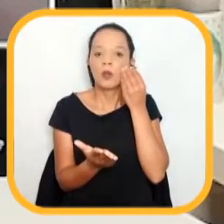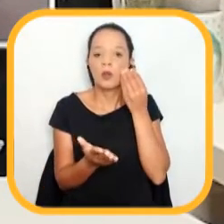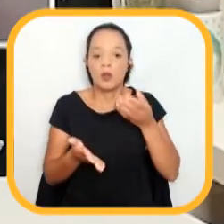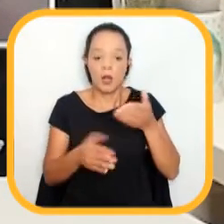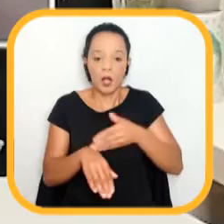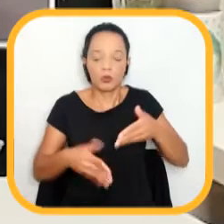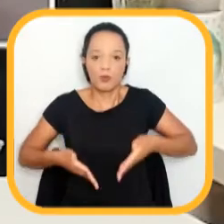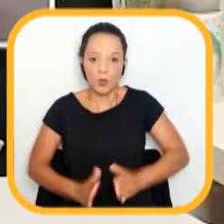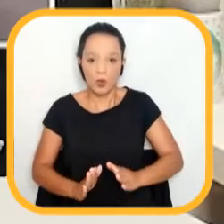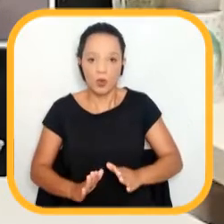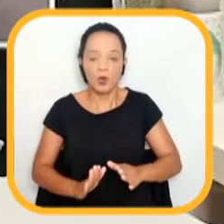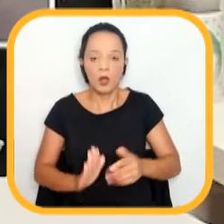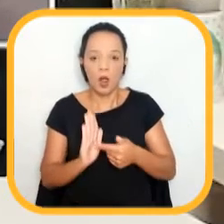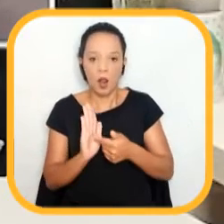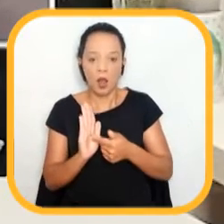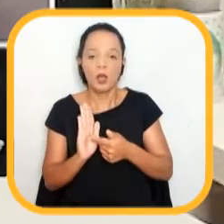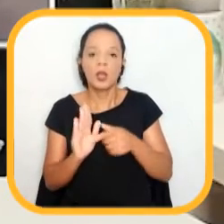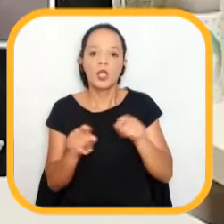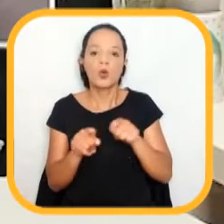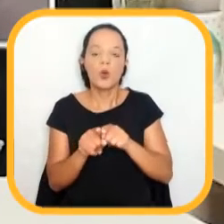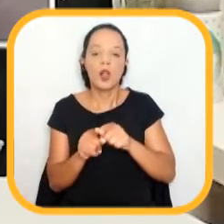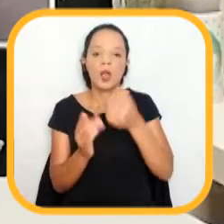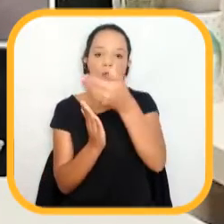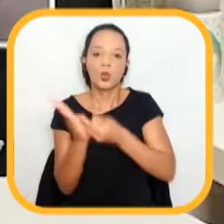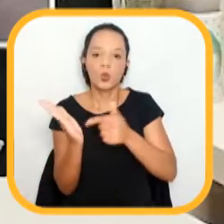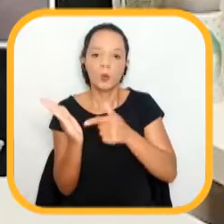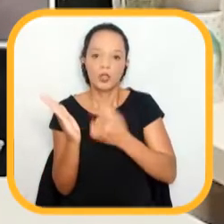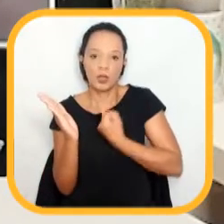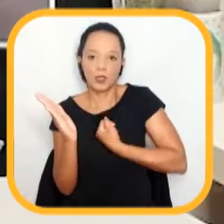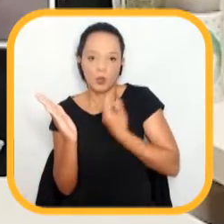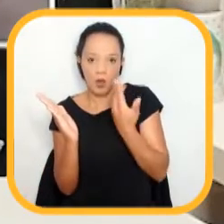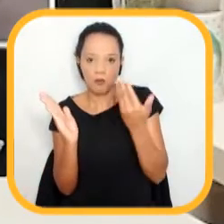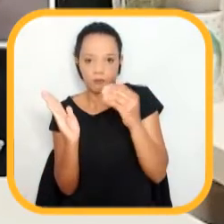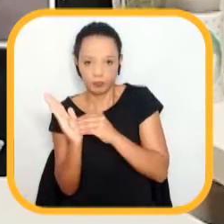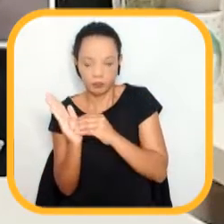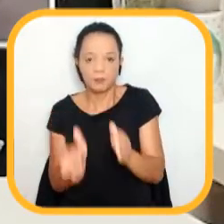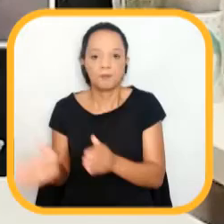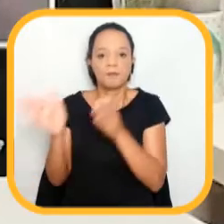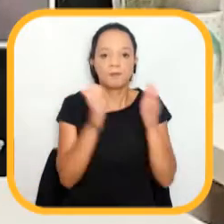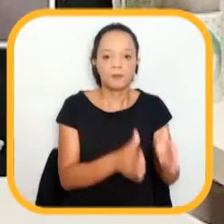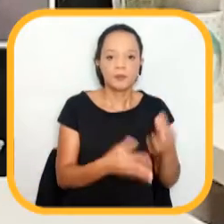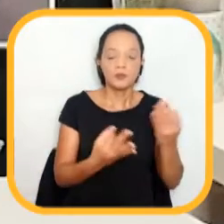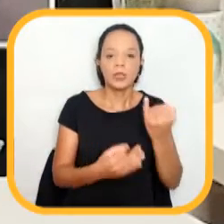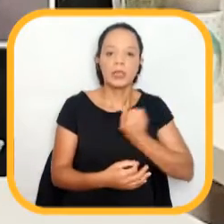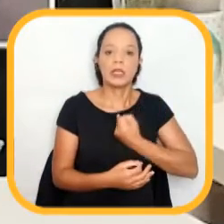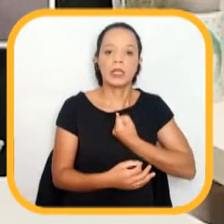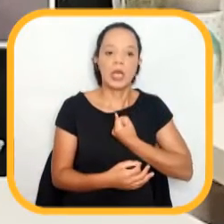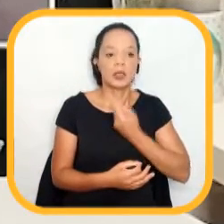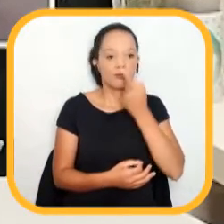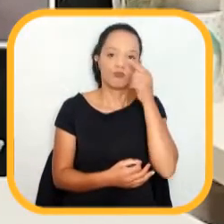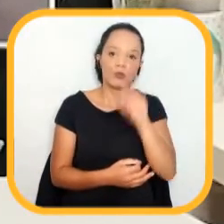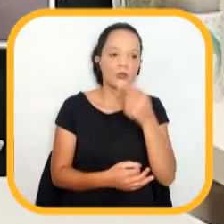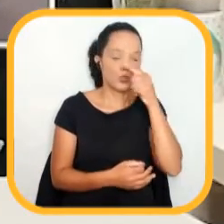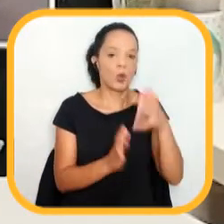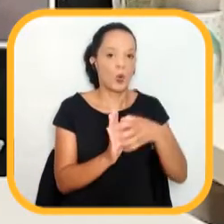sexo atribuído ao nascimento ou o sexo legal, que é o que está nos nossos documentos de identificação. Por outro lado, o conceito de identidade de